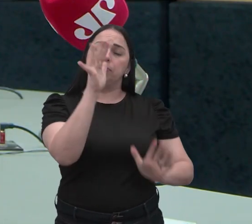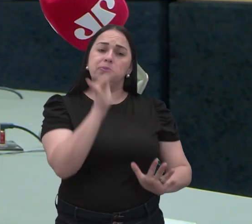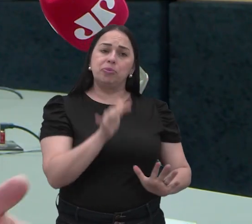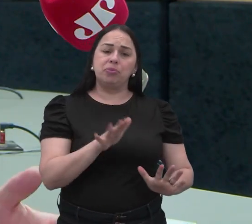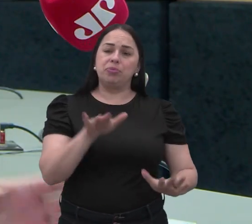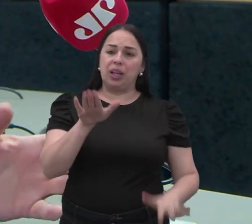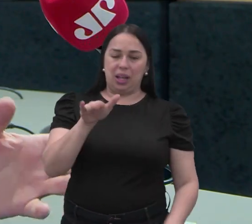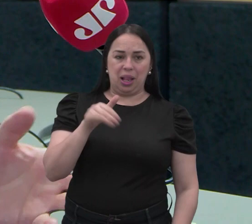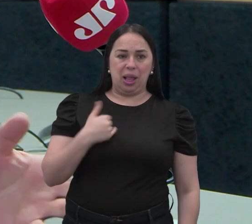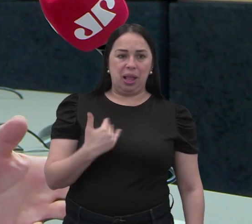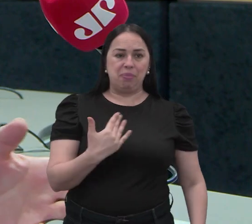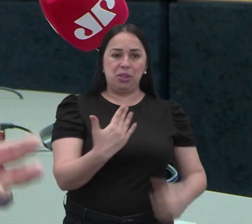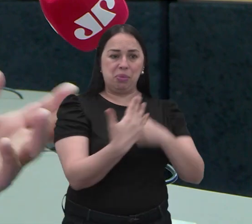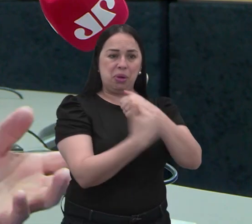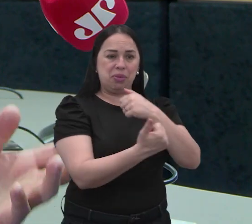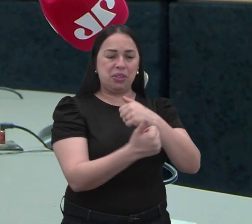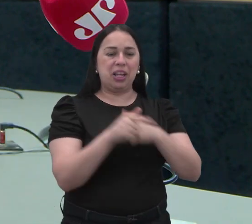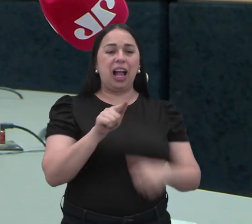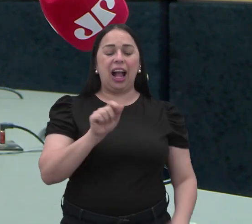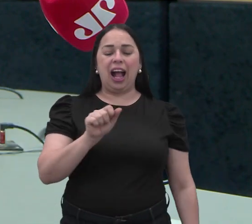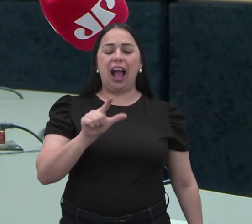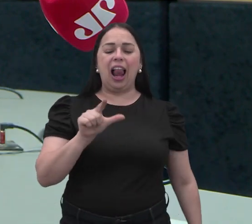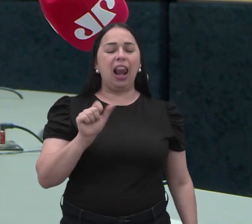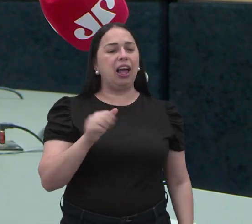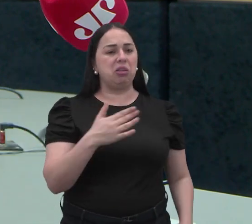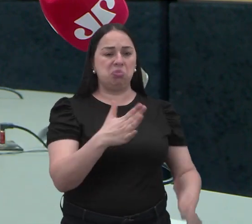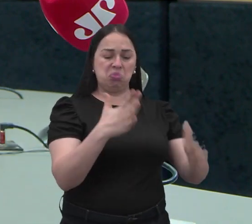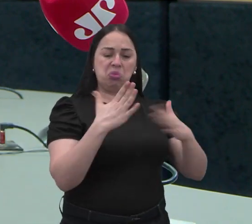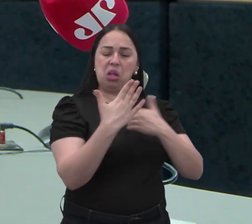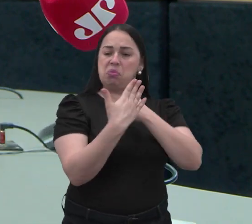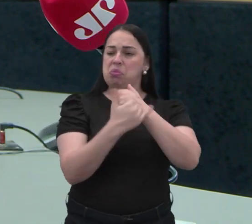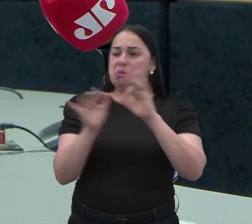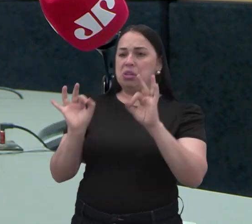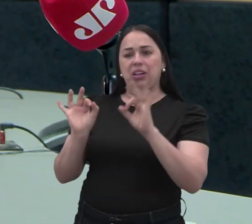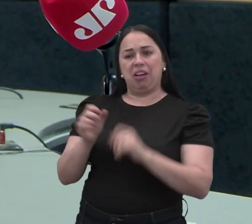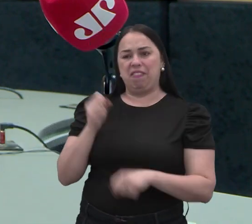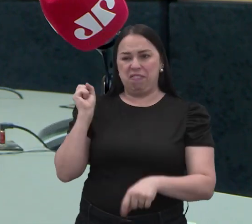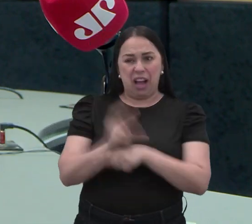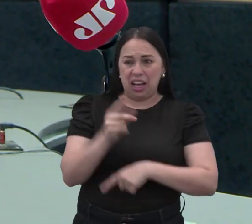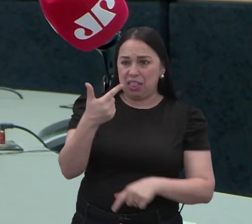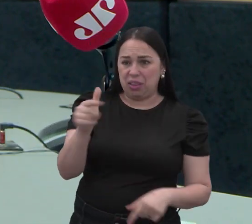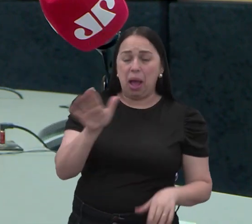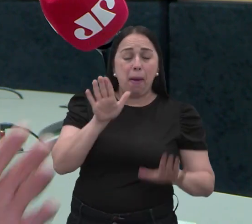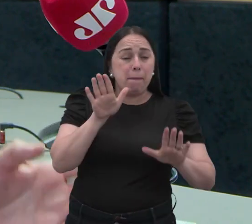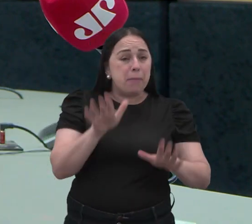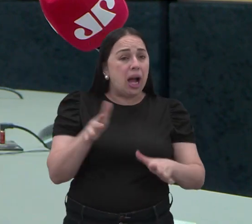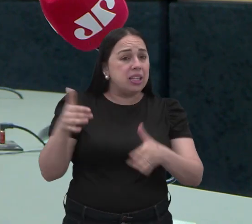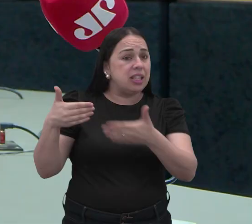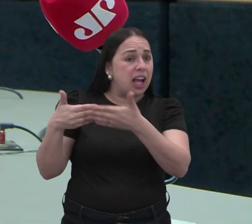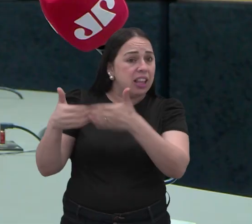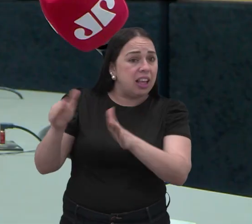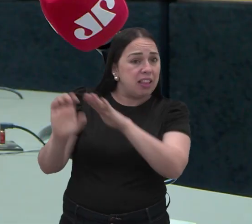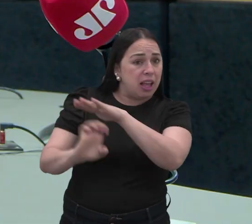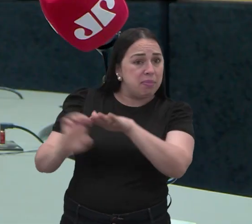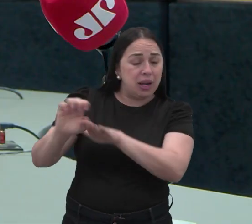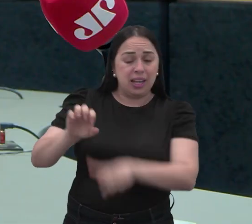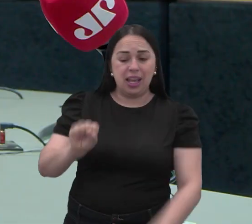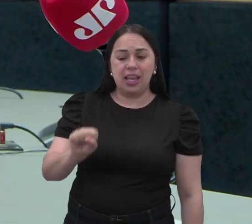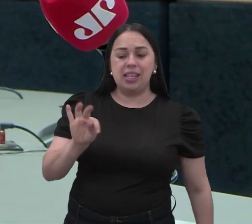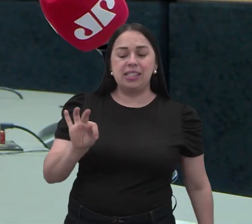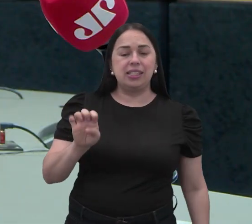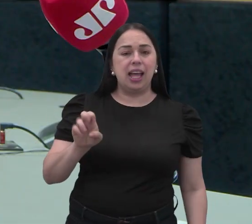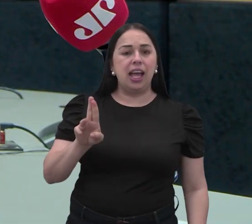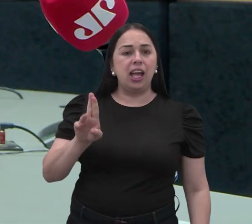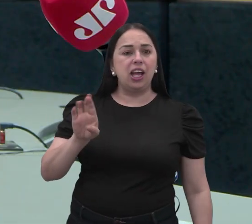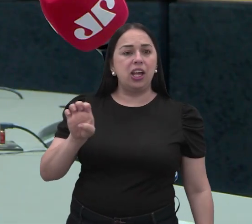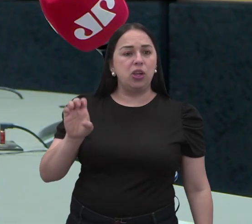mim e falou: ô Galã, ele tinha o hábito, né? O pessoal que conhece sabe. Ô Galã, não tem vaga aqui não, mas parece que na Estéreo Vale estão precisando de operador